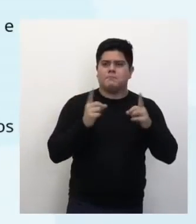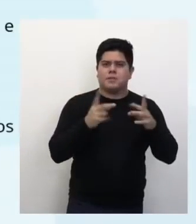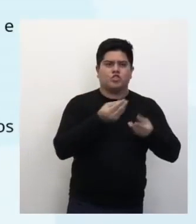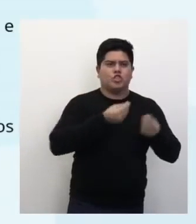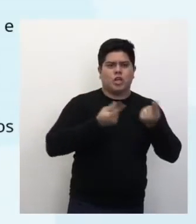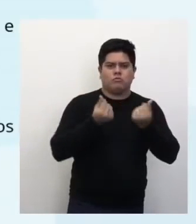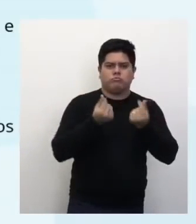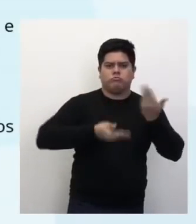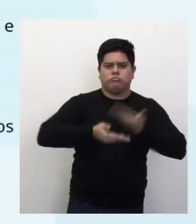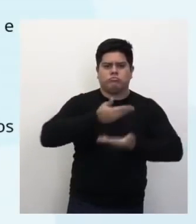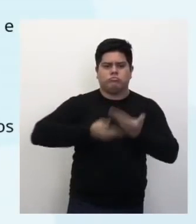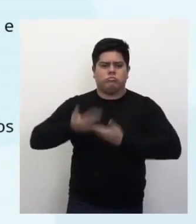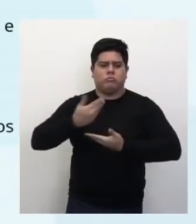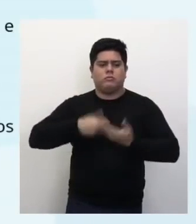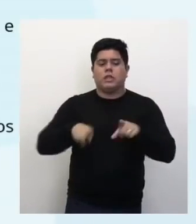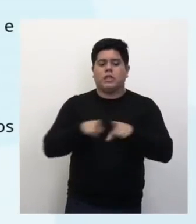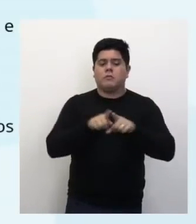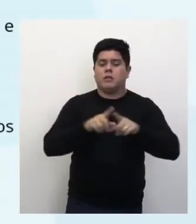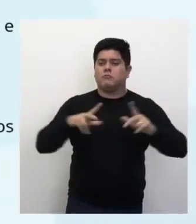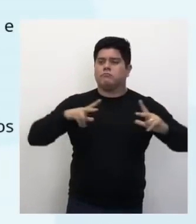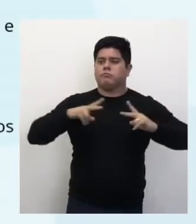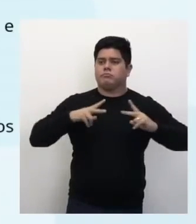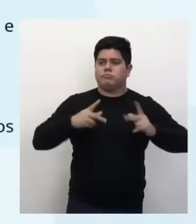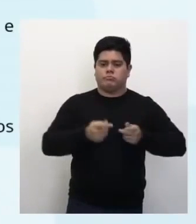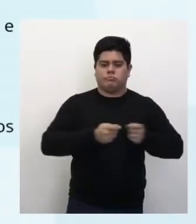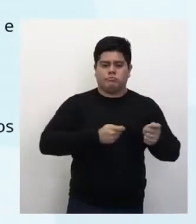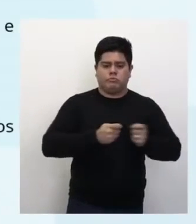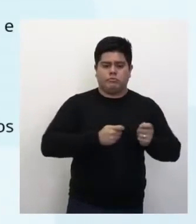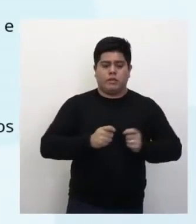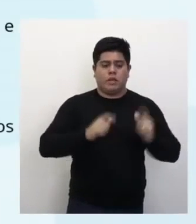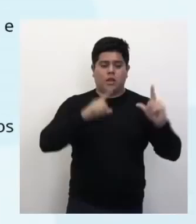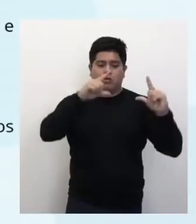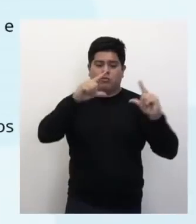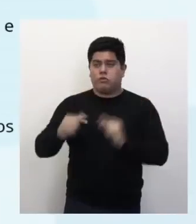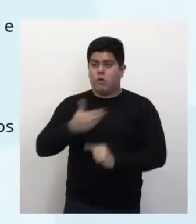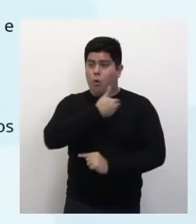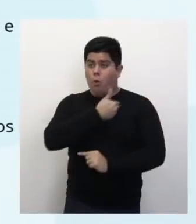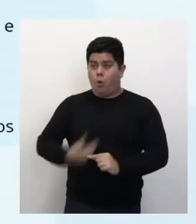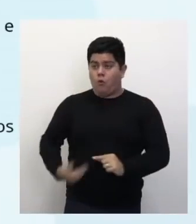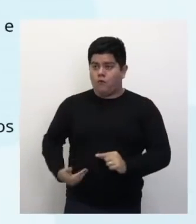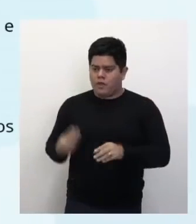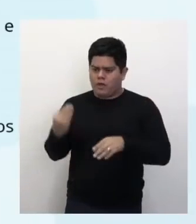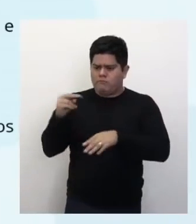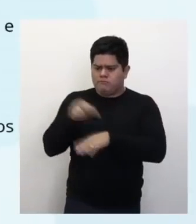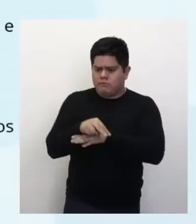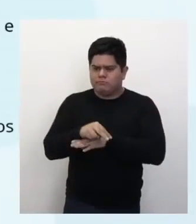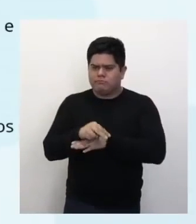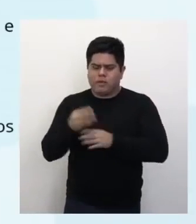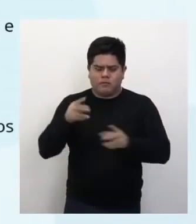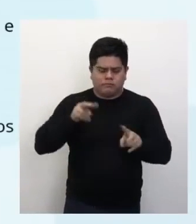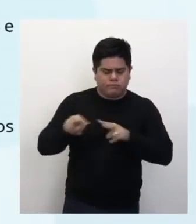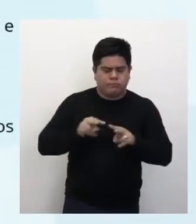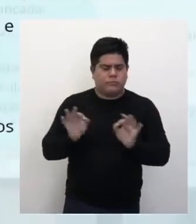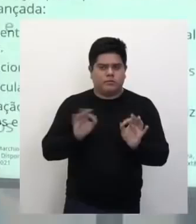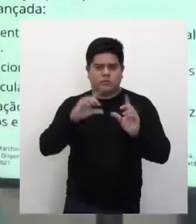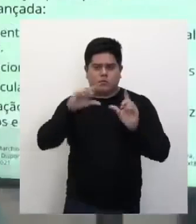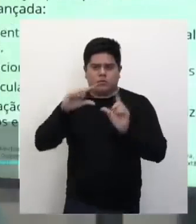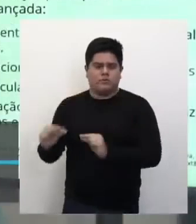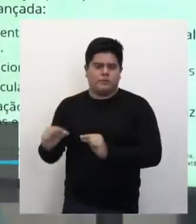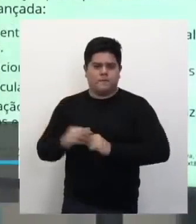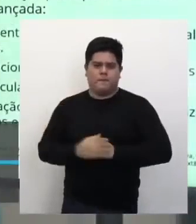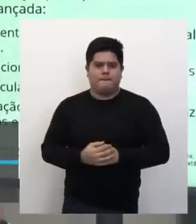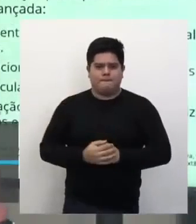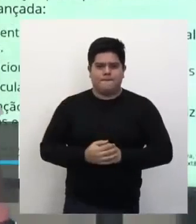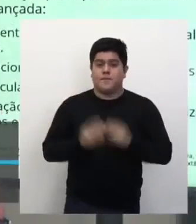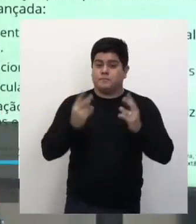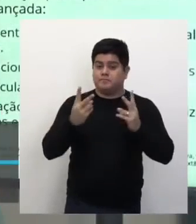da economia e minimização do papel dos governos e dos estados-nação. Então a gente já observa que a partir